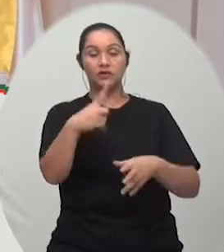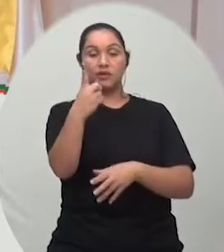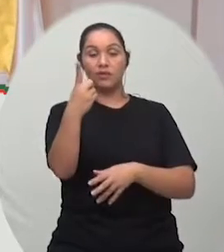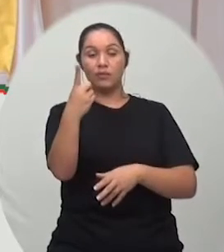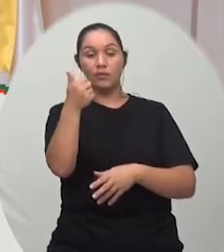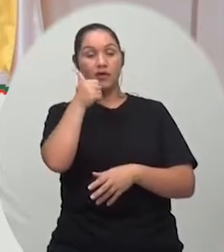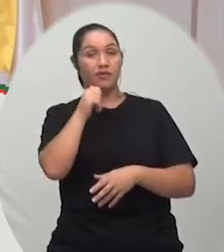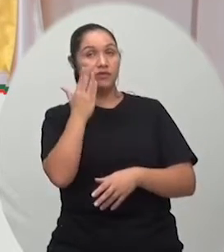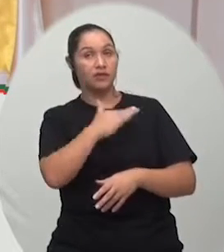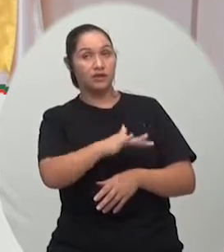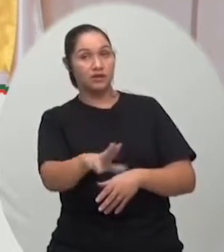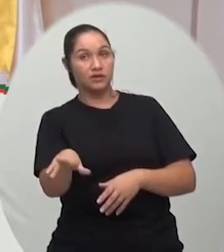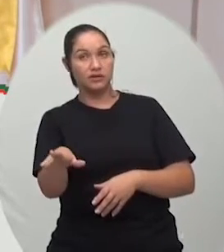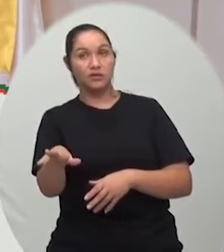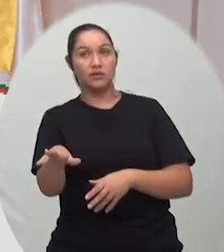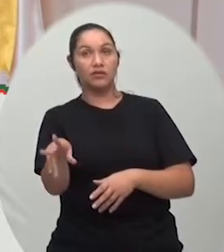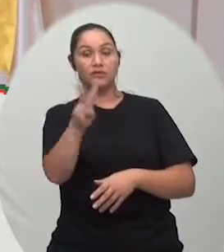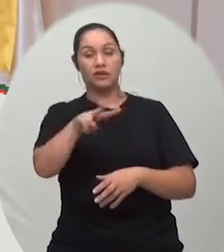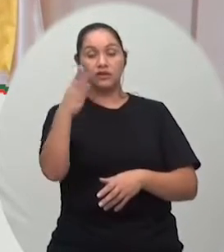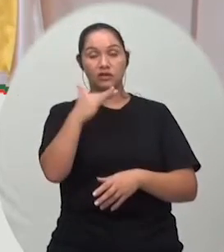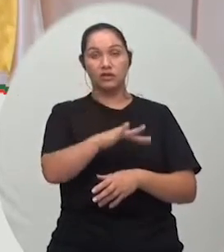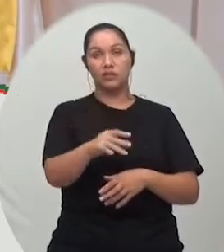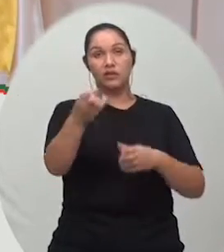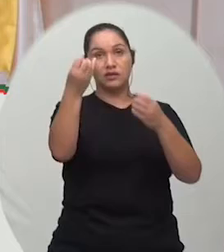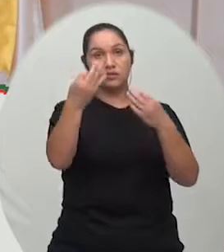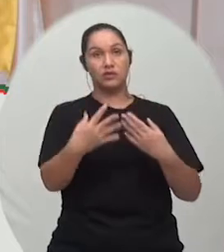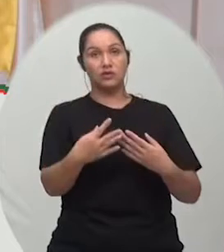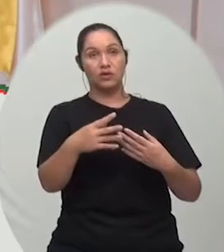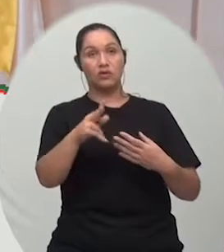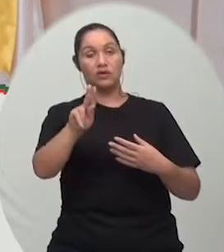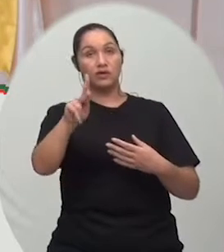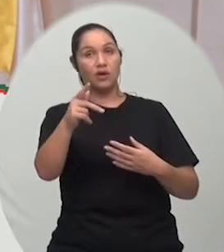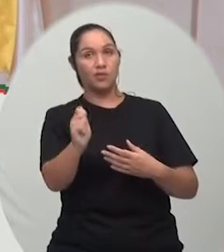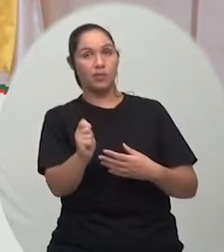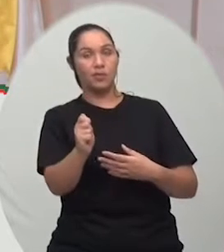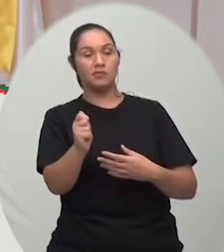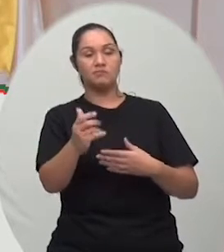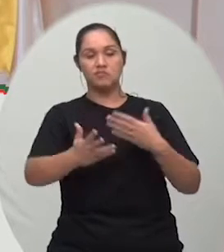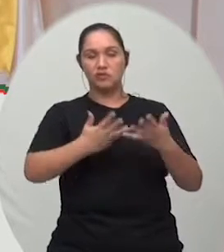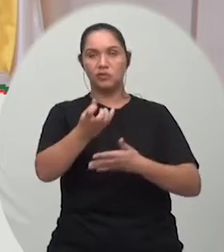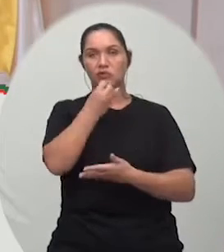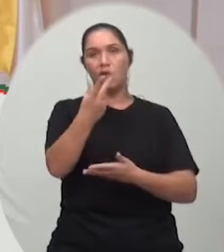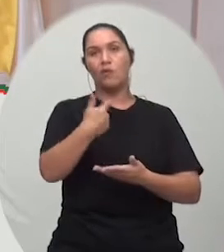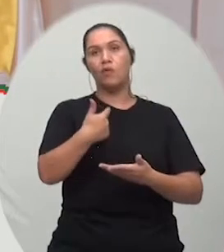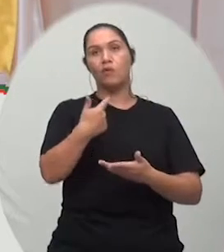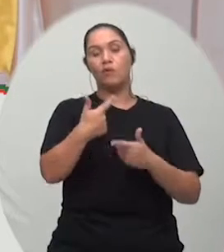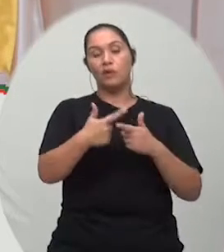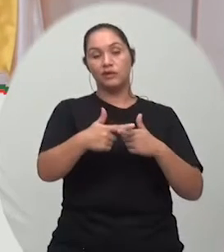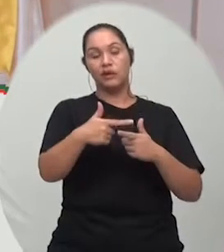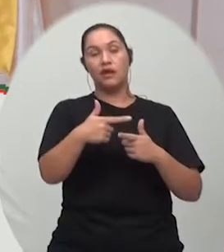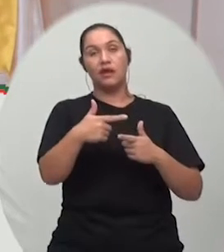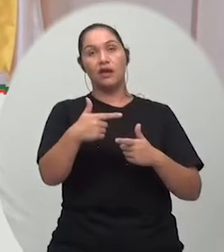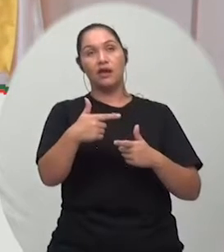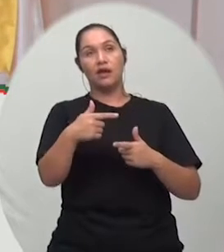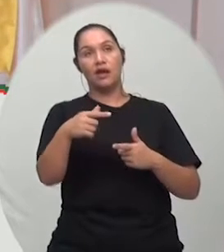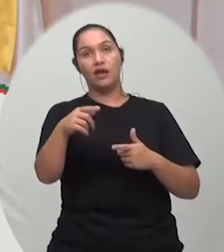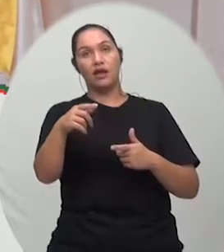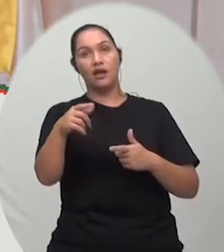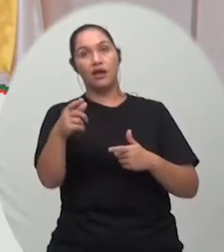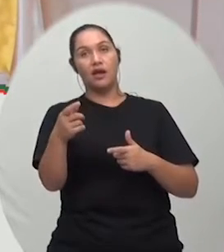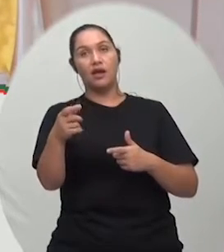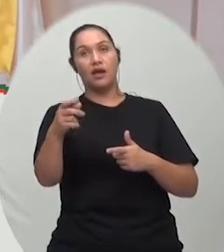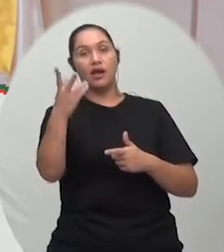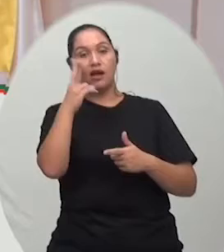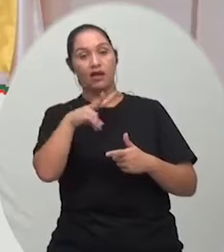atendimento da UPA da Próspera é um atendimento de qualidade, né? E então ela parabenizou porque ela precisou